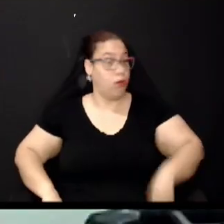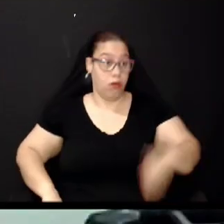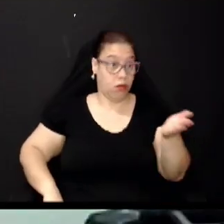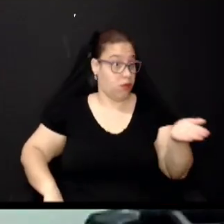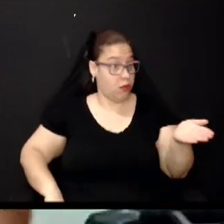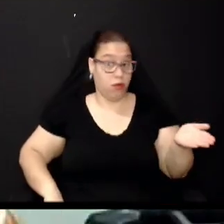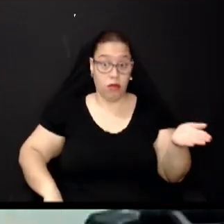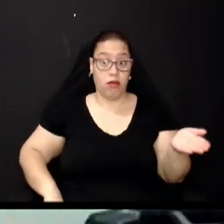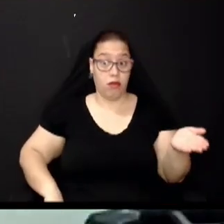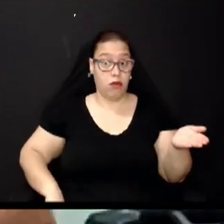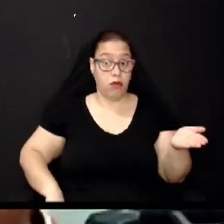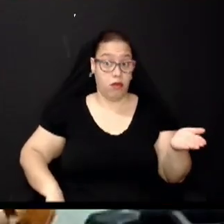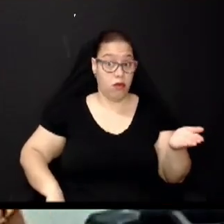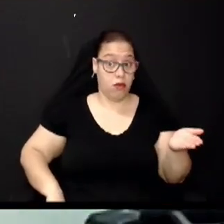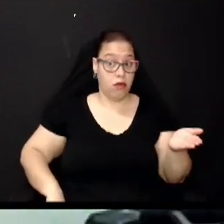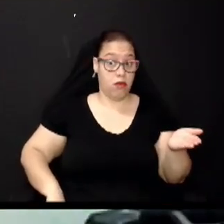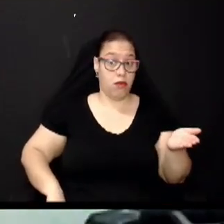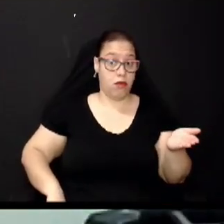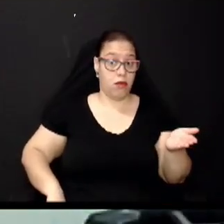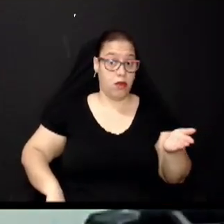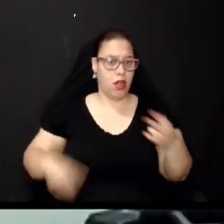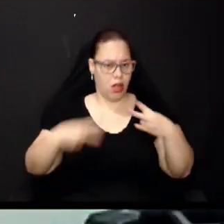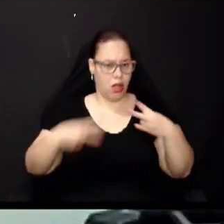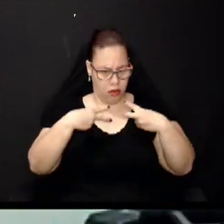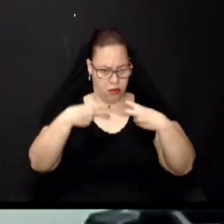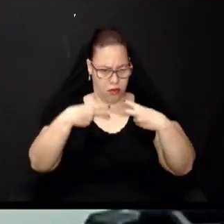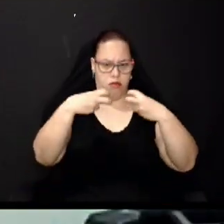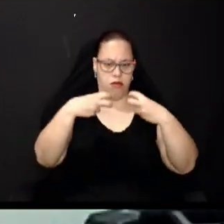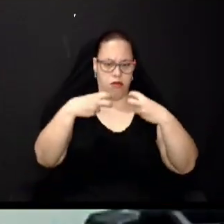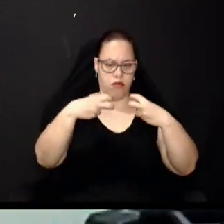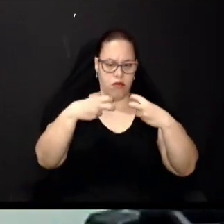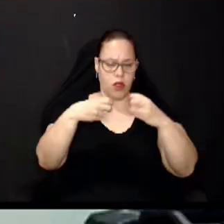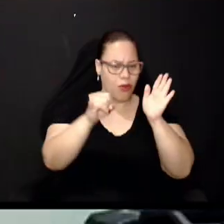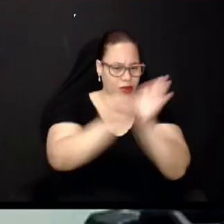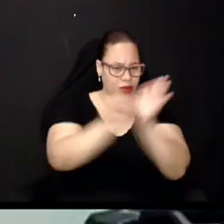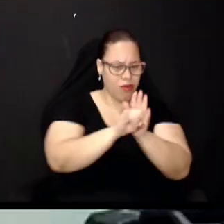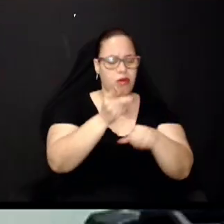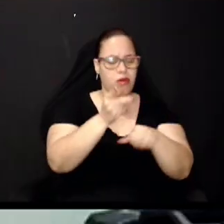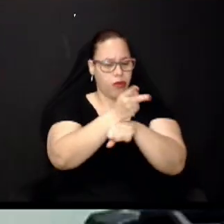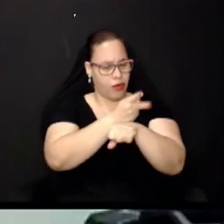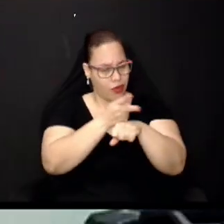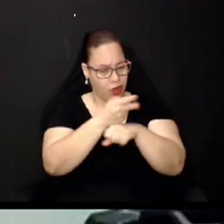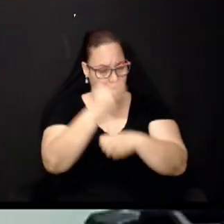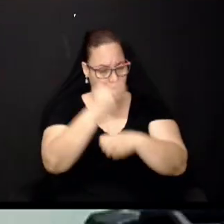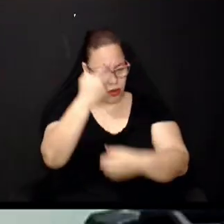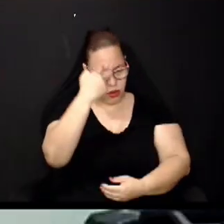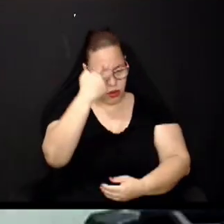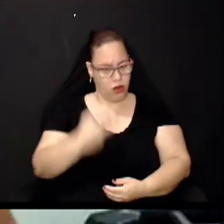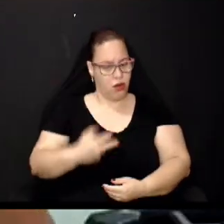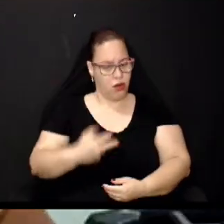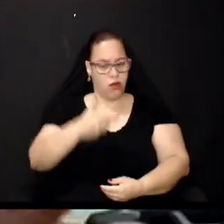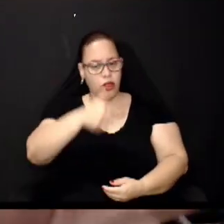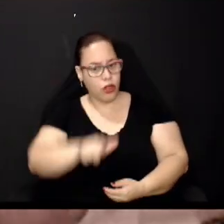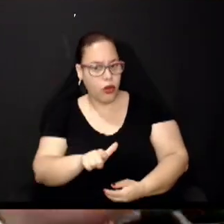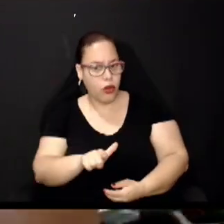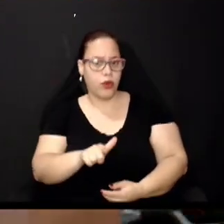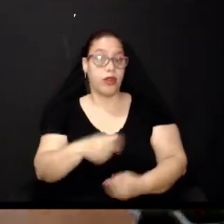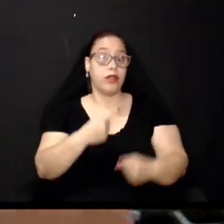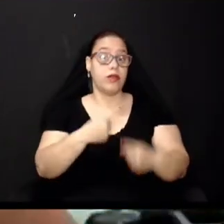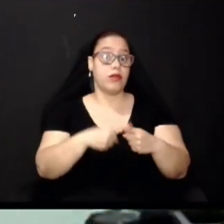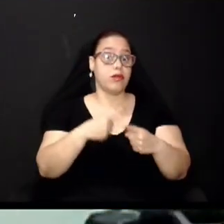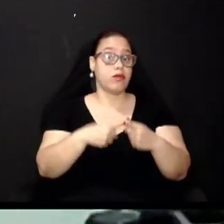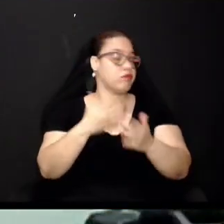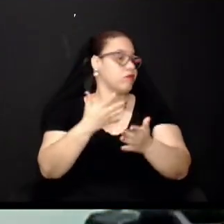literalmente a se reconhecer, a buscar uma identidade, a se ver novamente, né? Porque ela se perdeu totalmente,